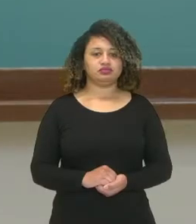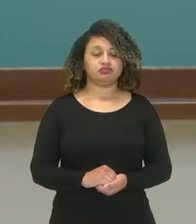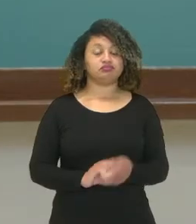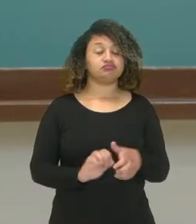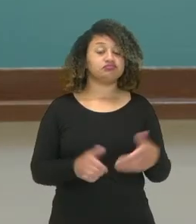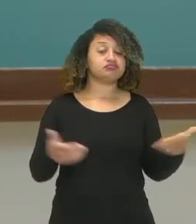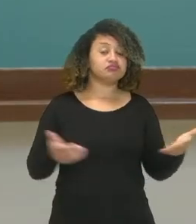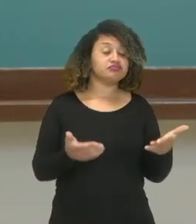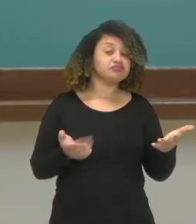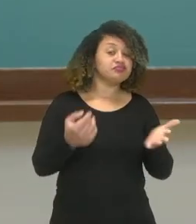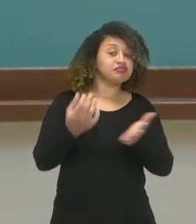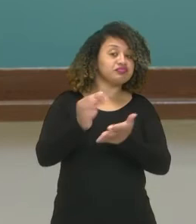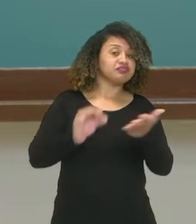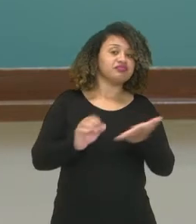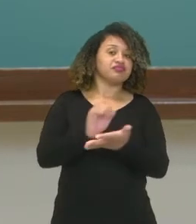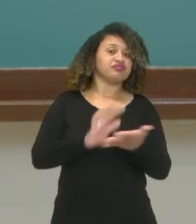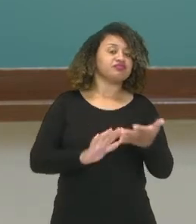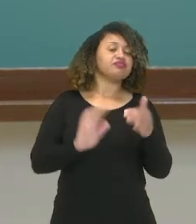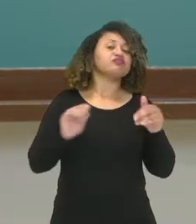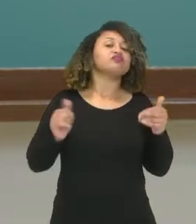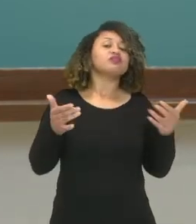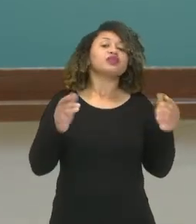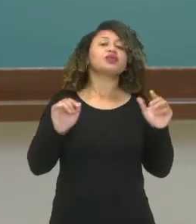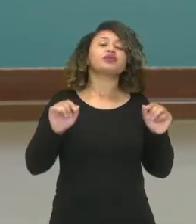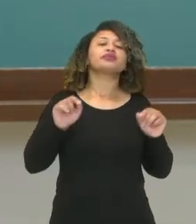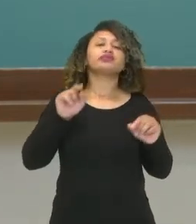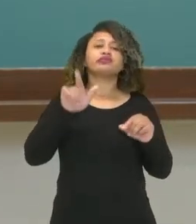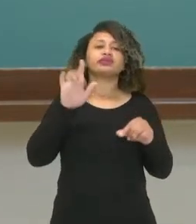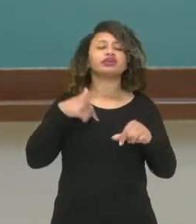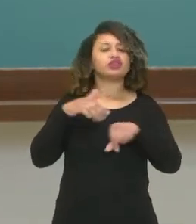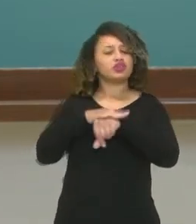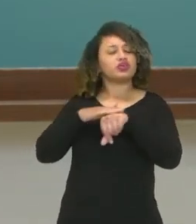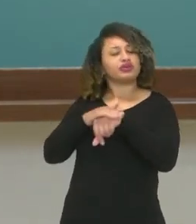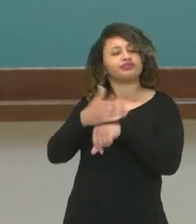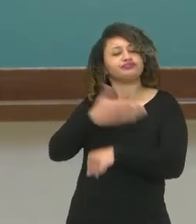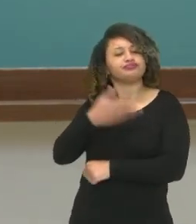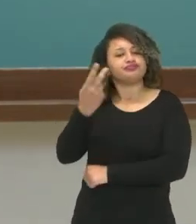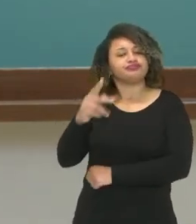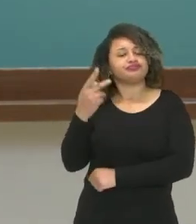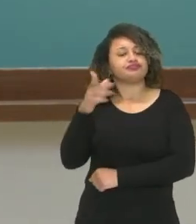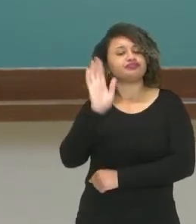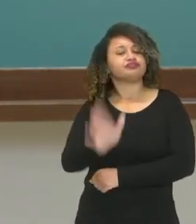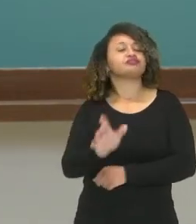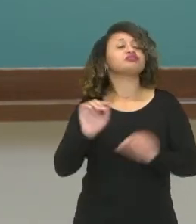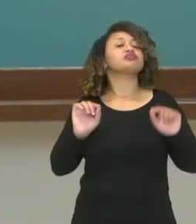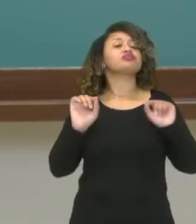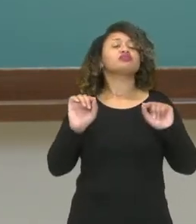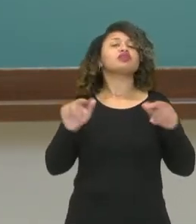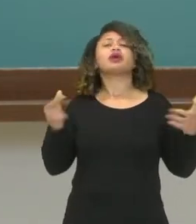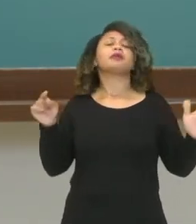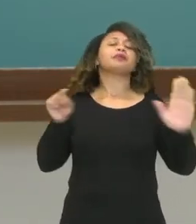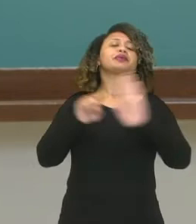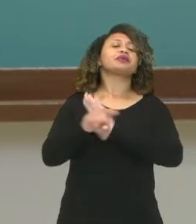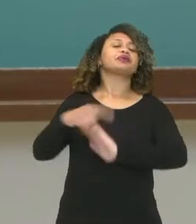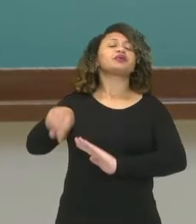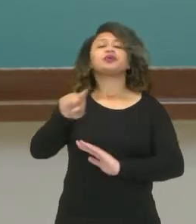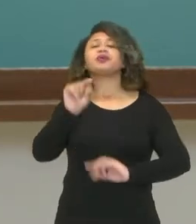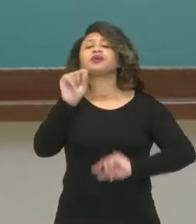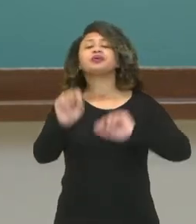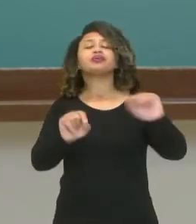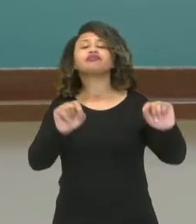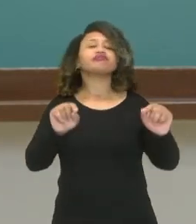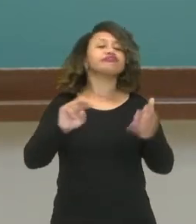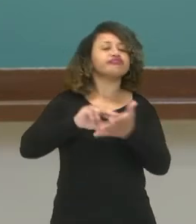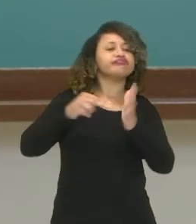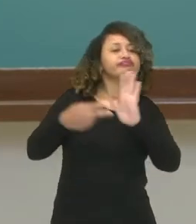Voltei gabaritar contigo a questão. Então, você já debateu com o colega, né? E aí eu te pergunto, qual é o efeito de